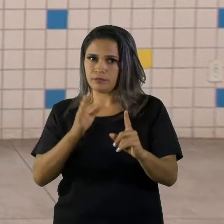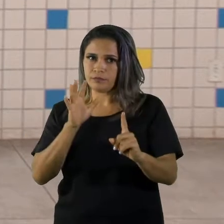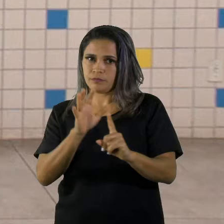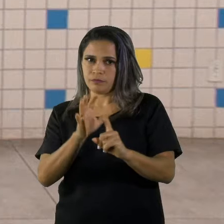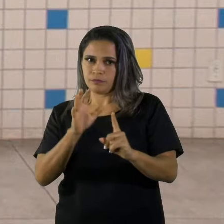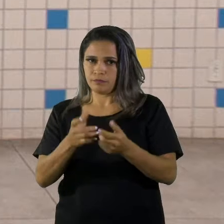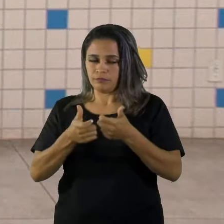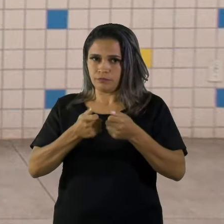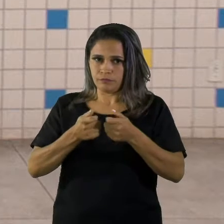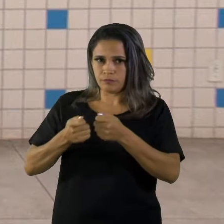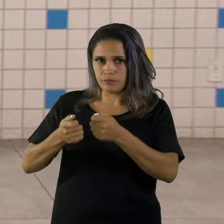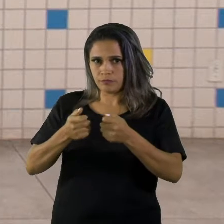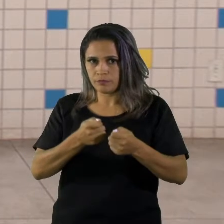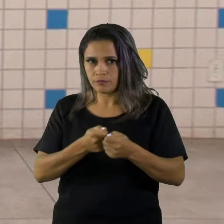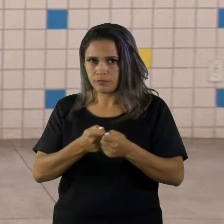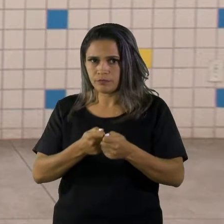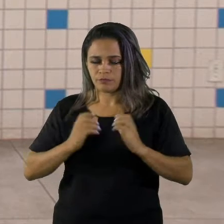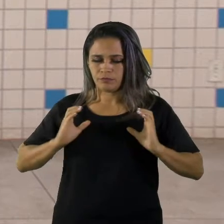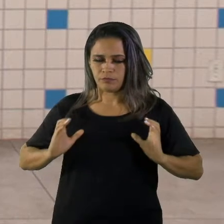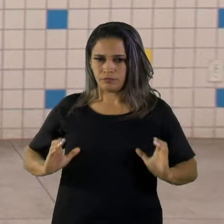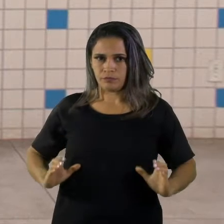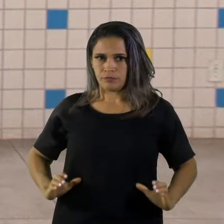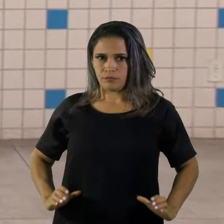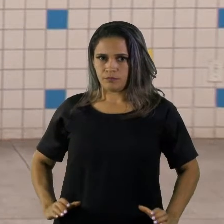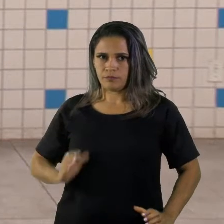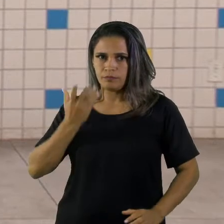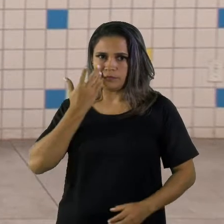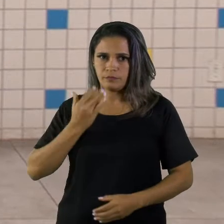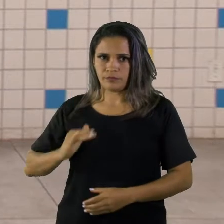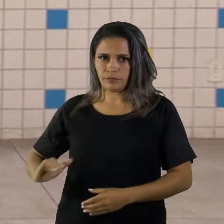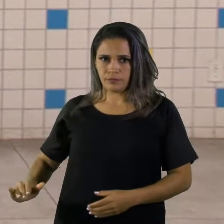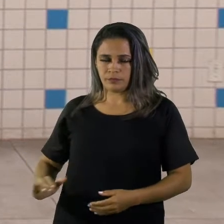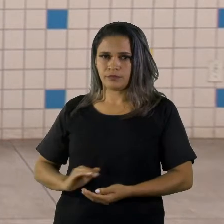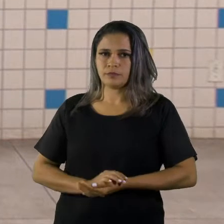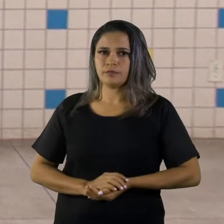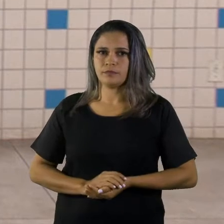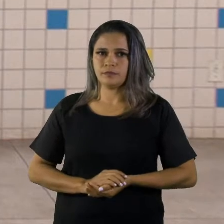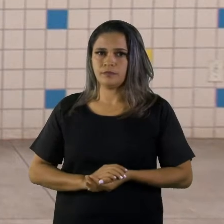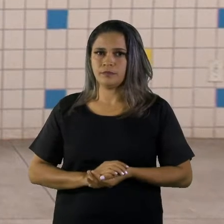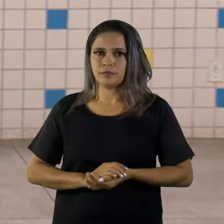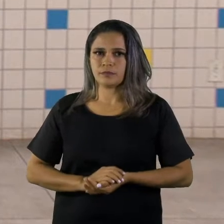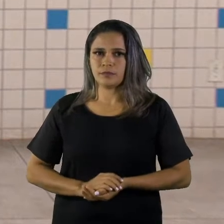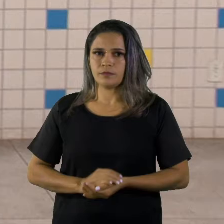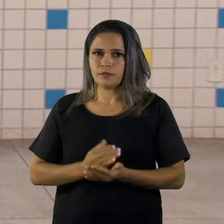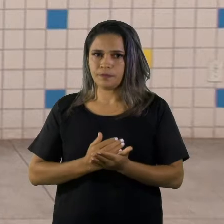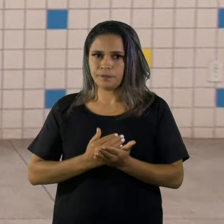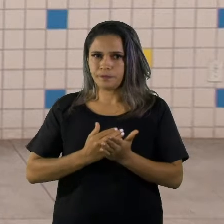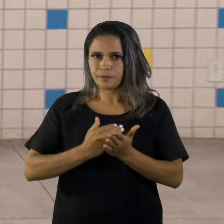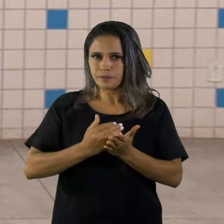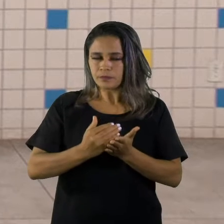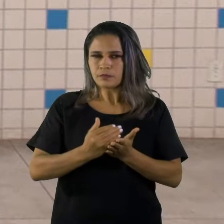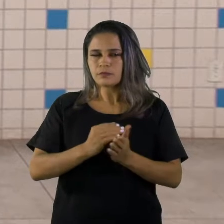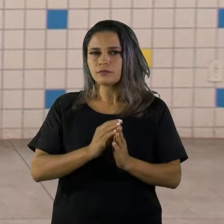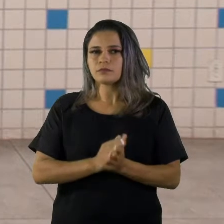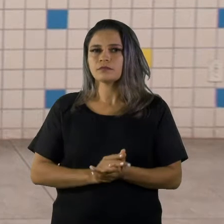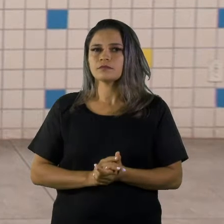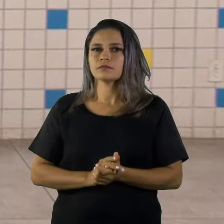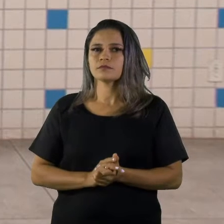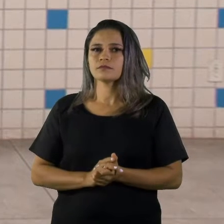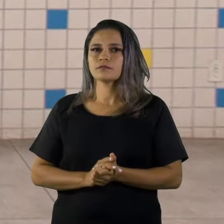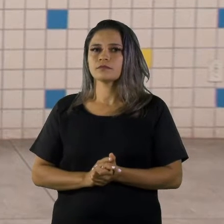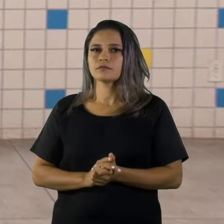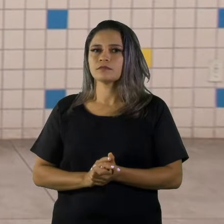dos games no comportamento das crianças. Introdução. A forma como